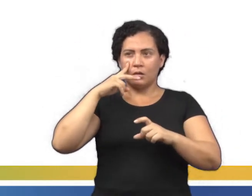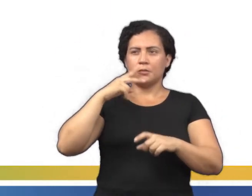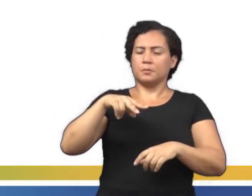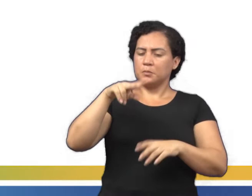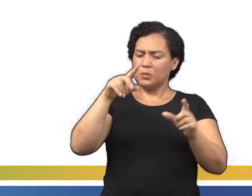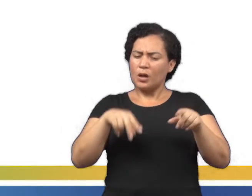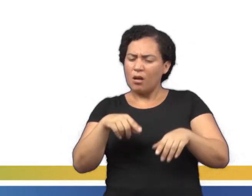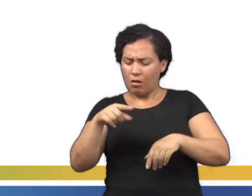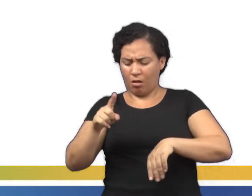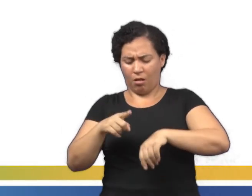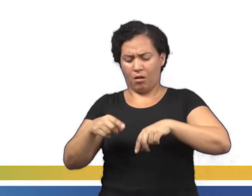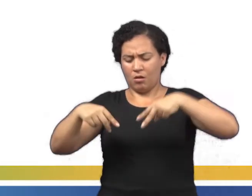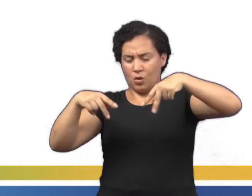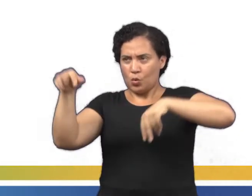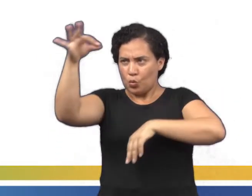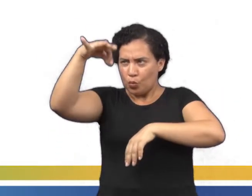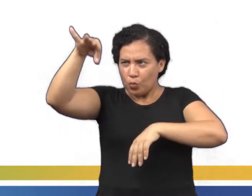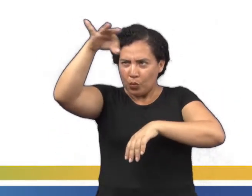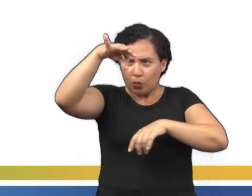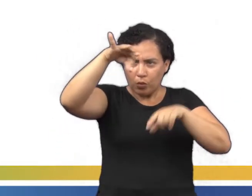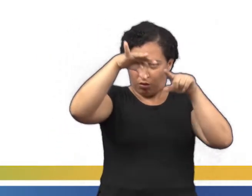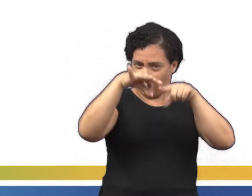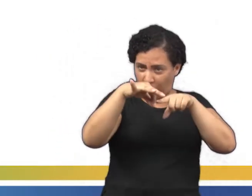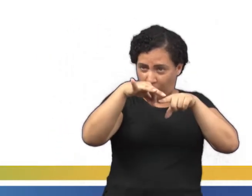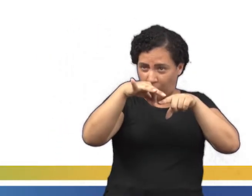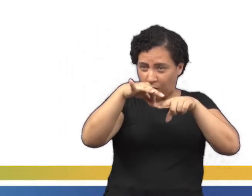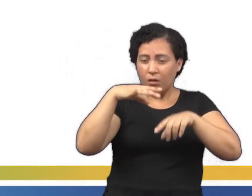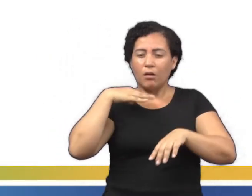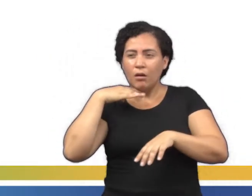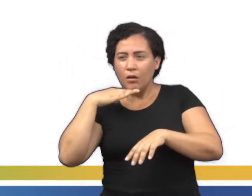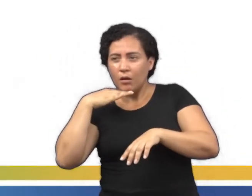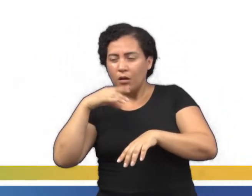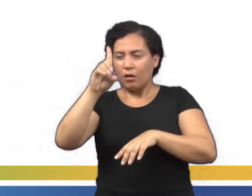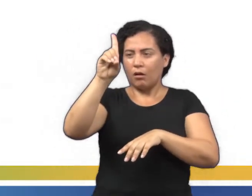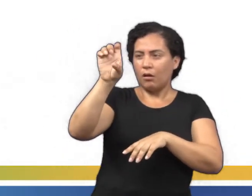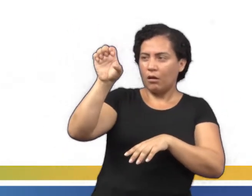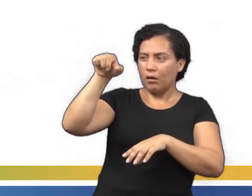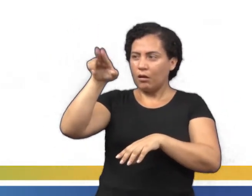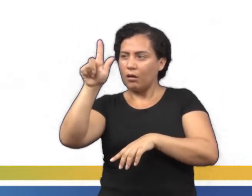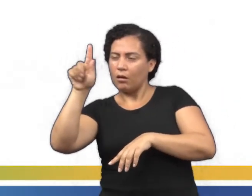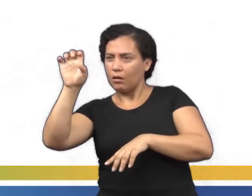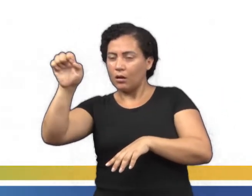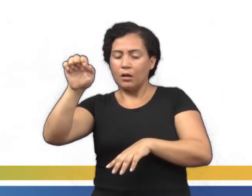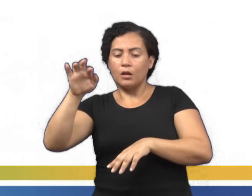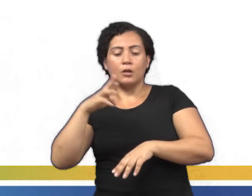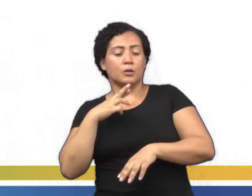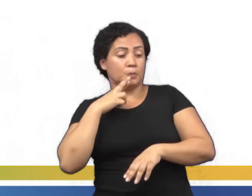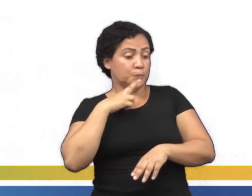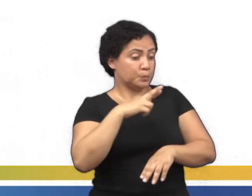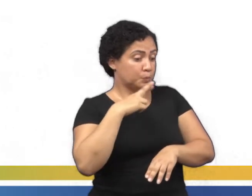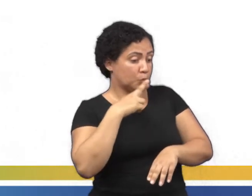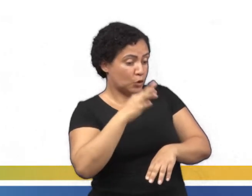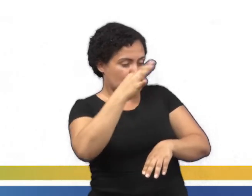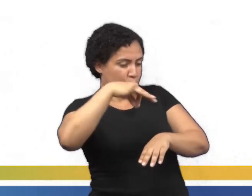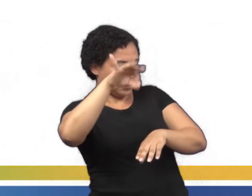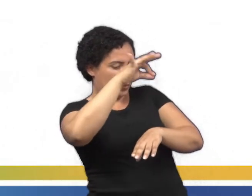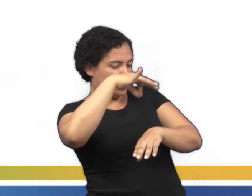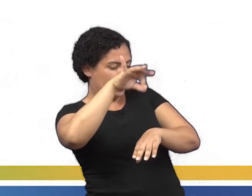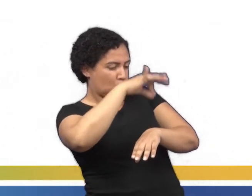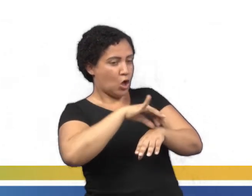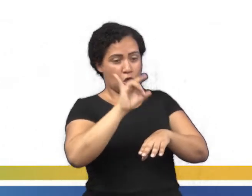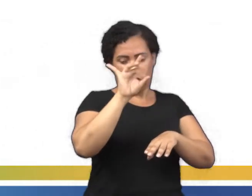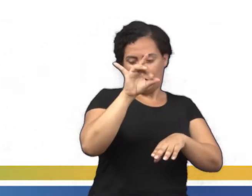listradas, você é o mosquito da dengue? E o mosquito responde, na verdade, sou só um pernilongo